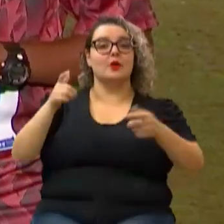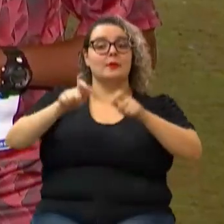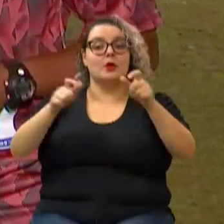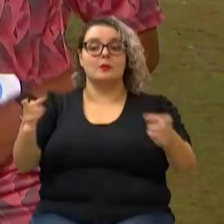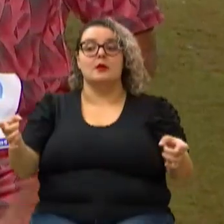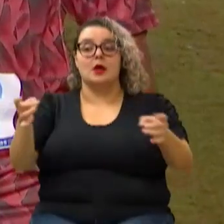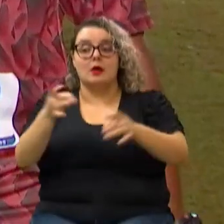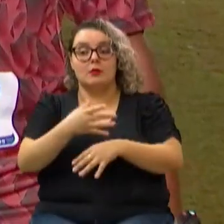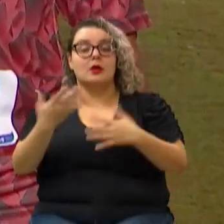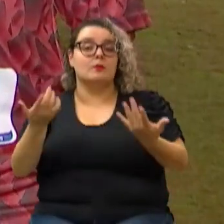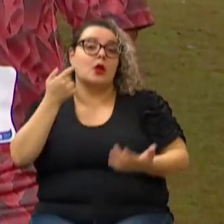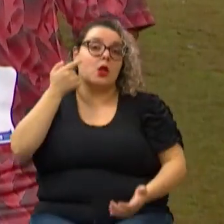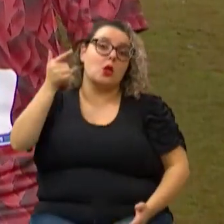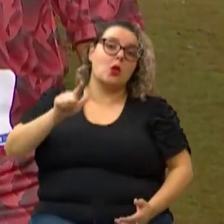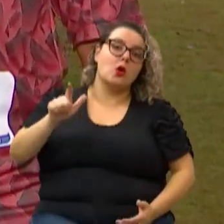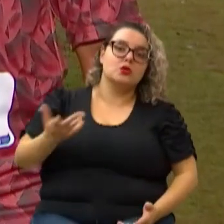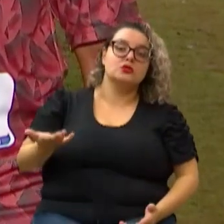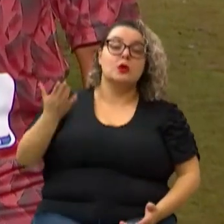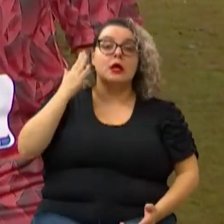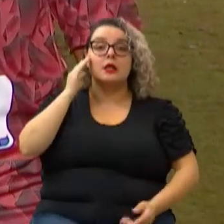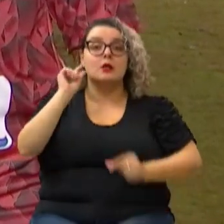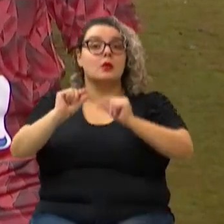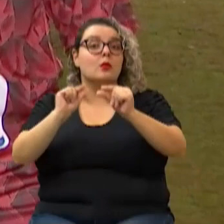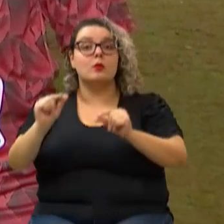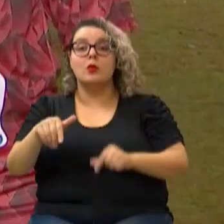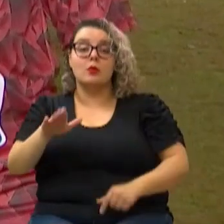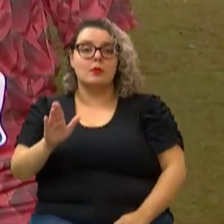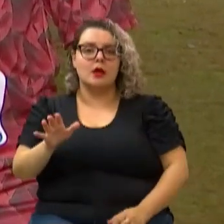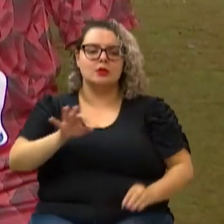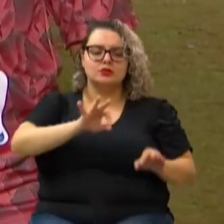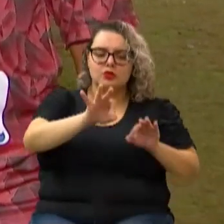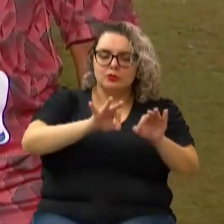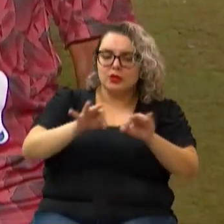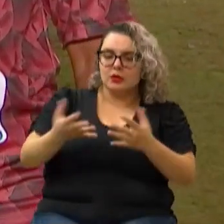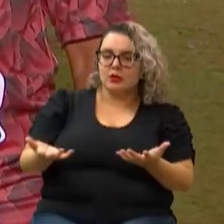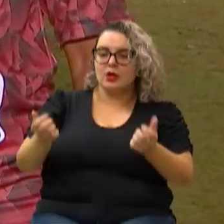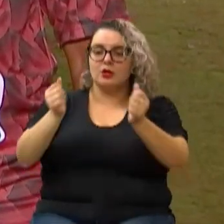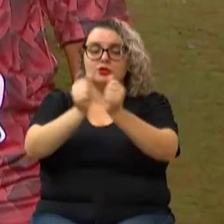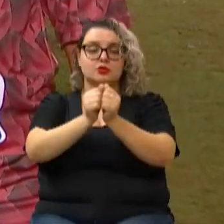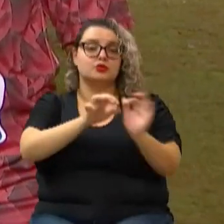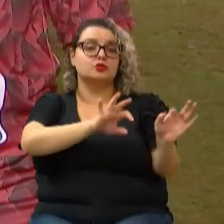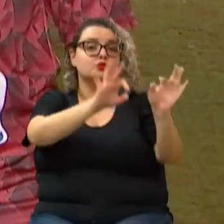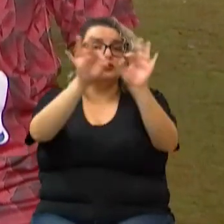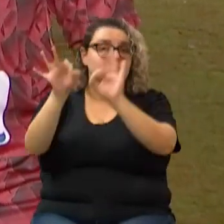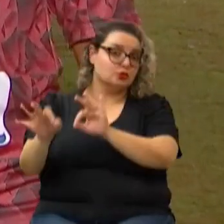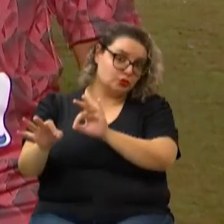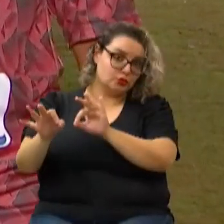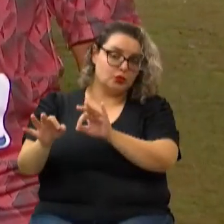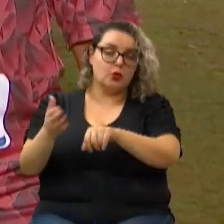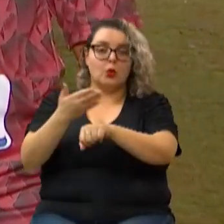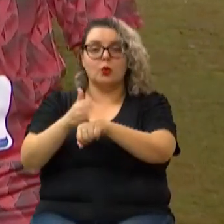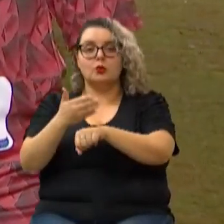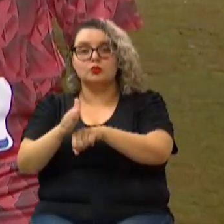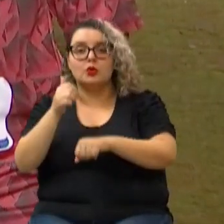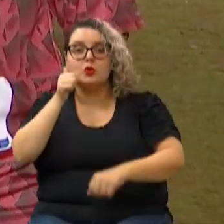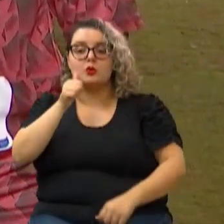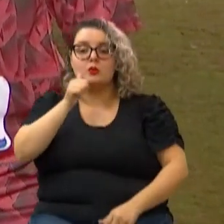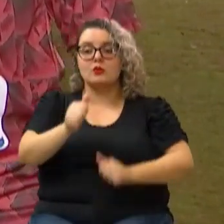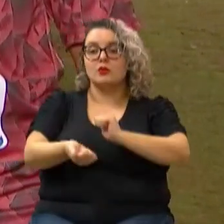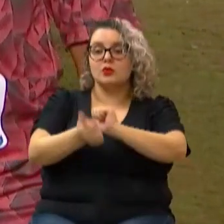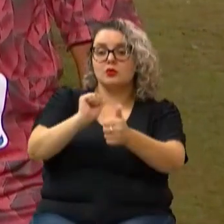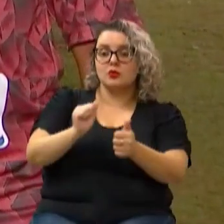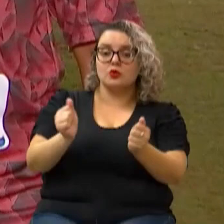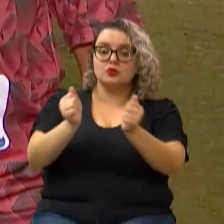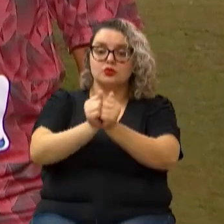Bom, galera, pra gente encerrar, claro que nós vamos entender um pouco mais sobre esse projeto. Estamos acompanhando, portanto, o treinamento